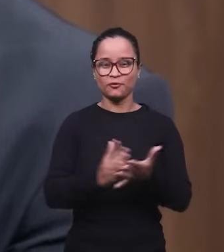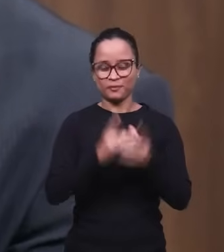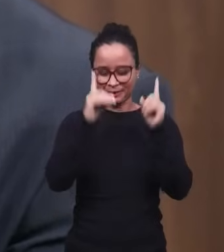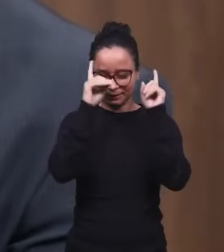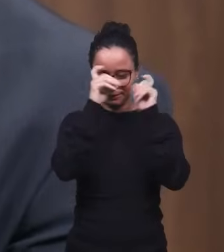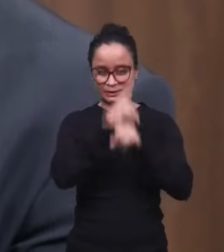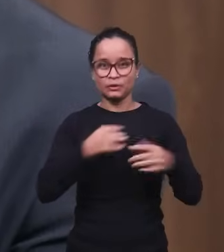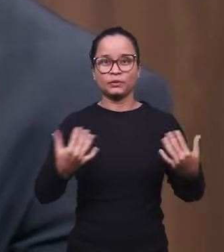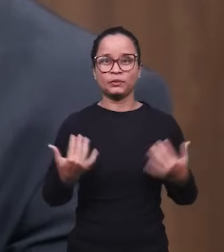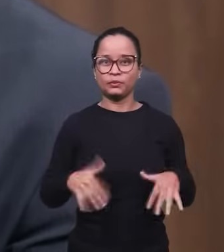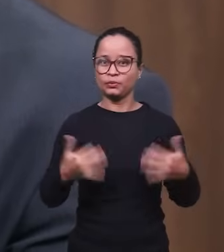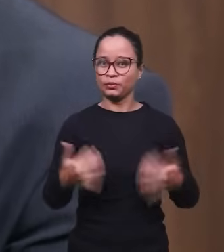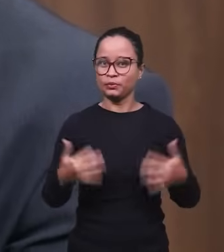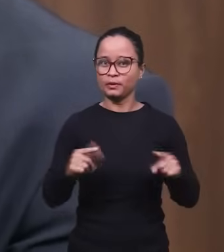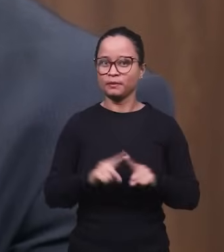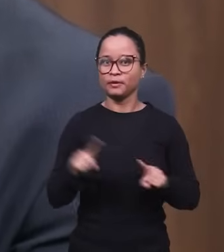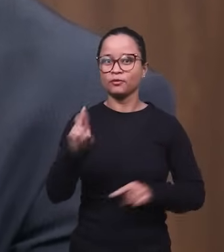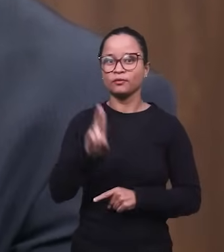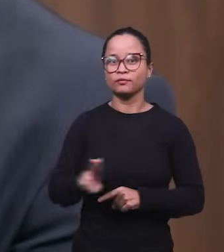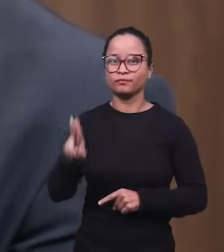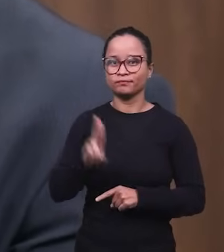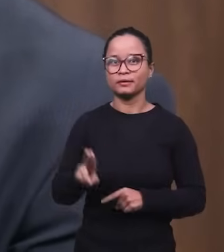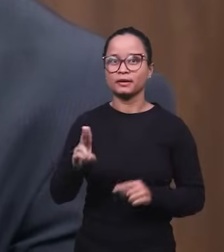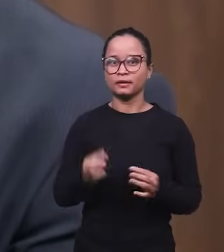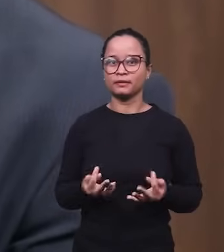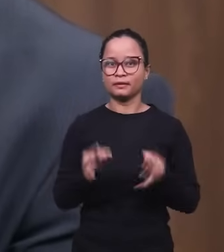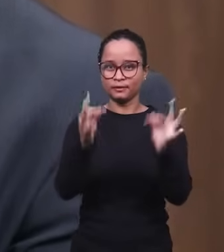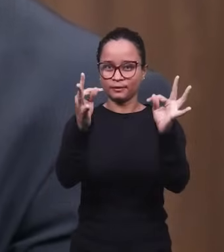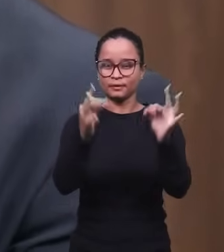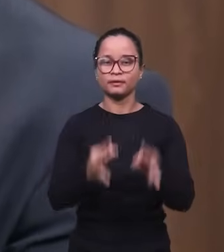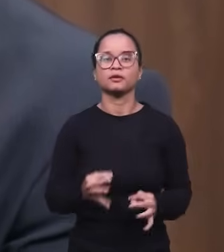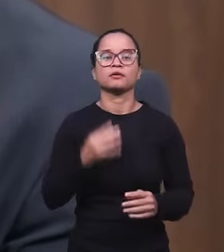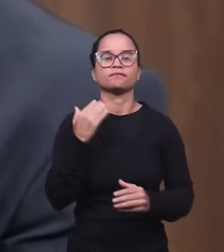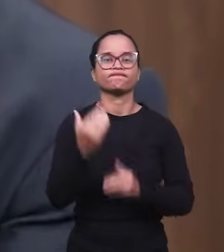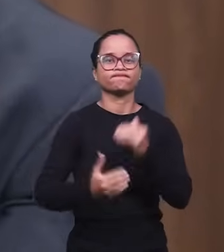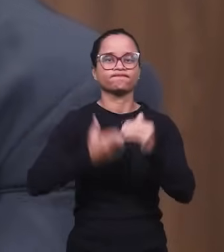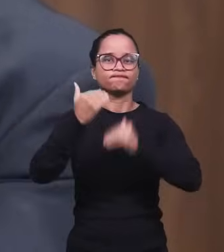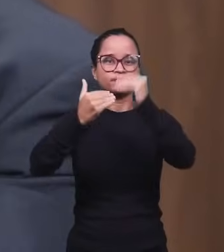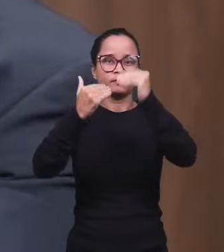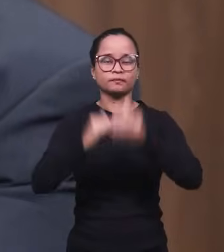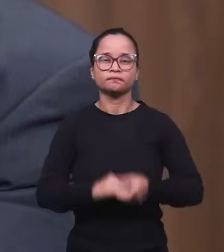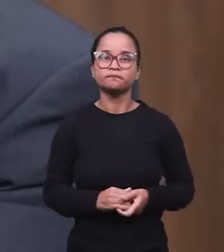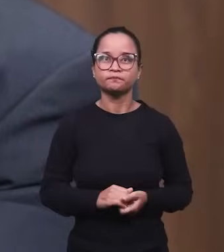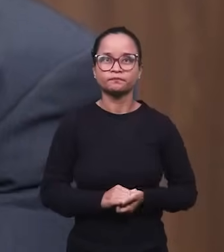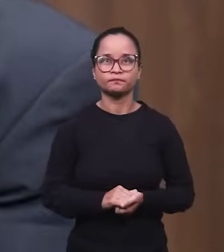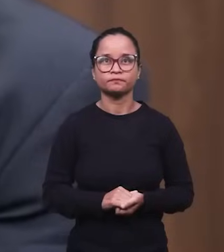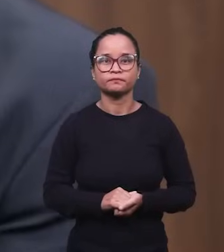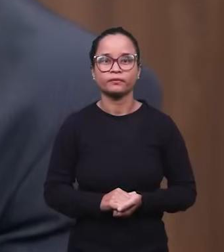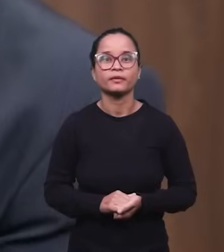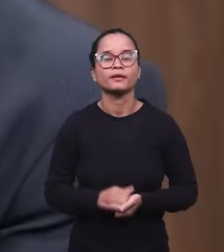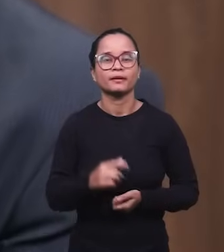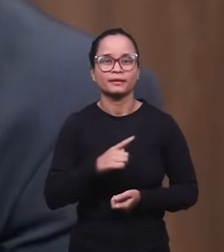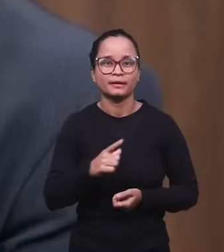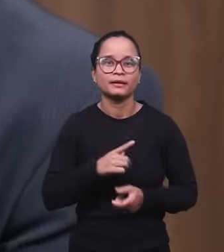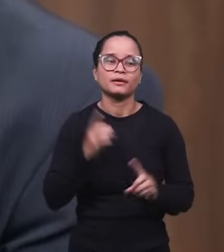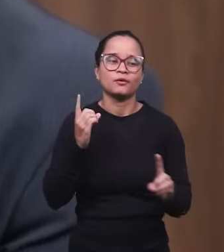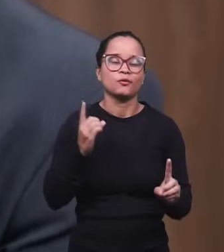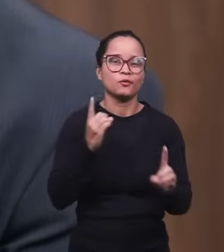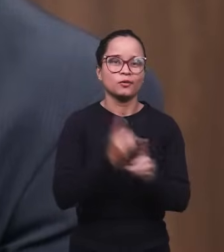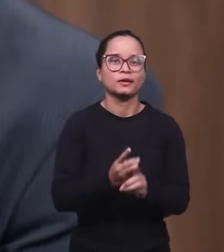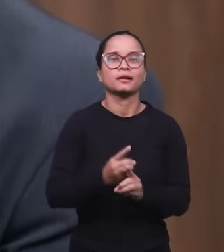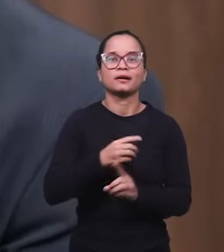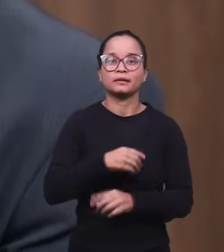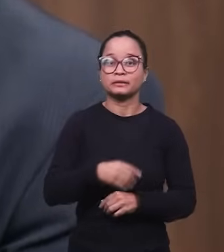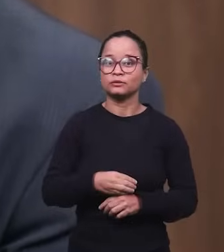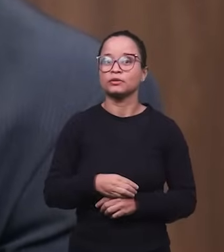enfrentado algumas dificuldades, mas com o uso da tecnologia que está à nossa disposição, estamos evoluindo em relação a isso.